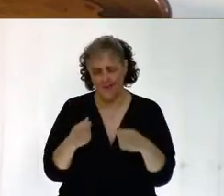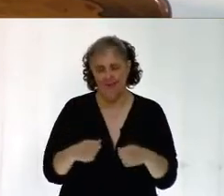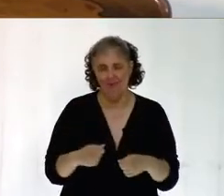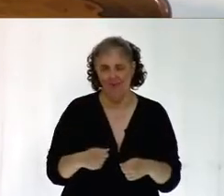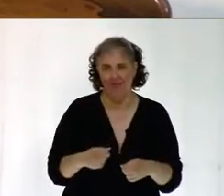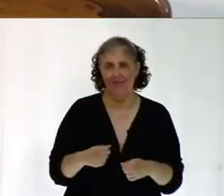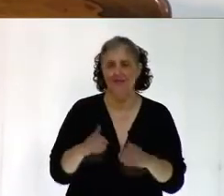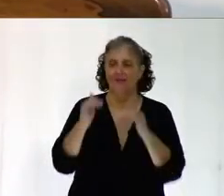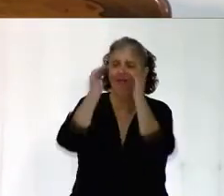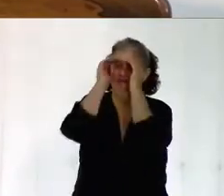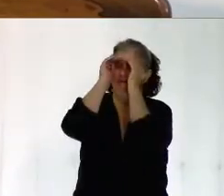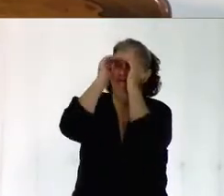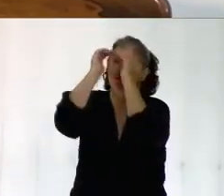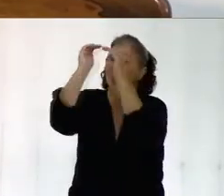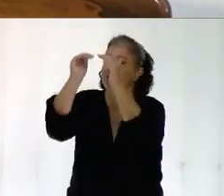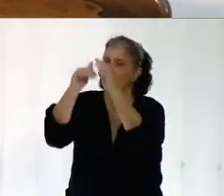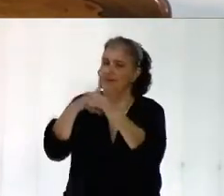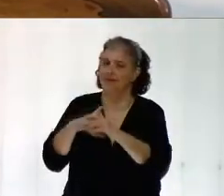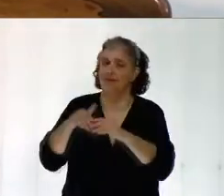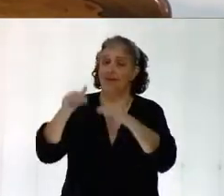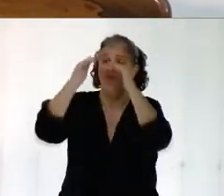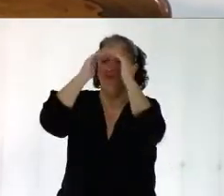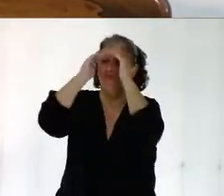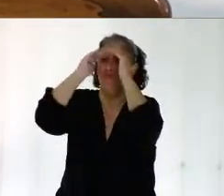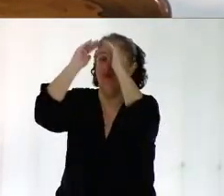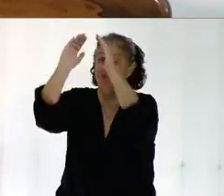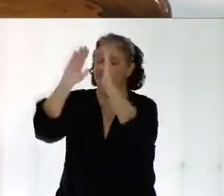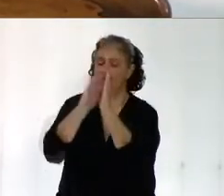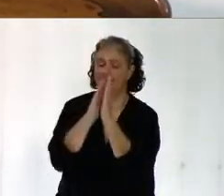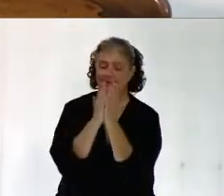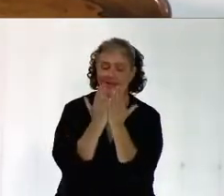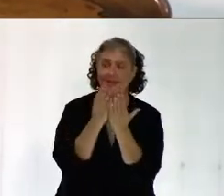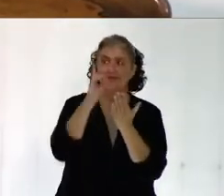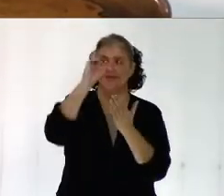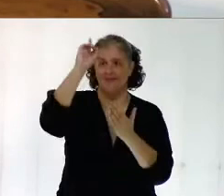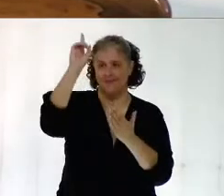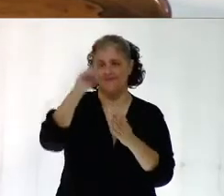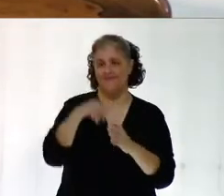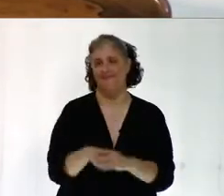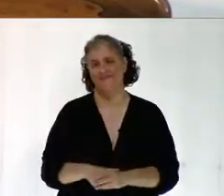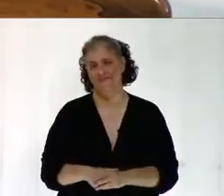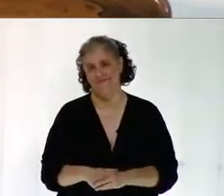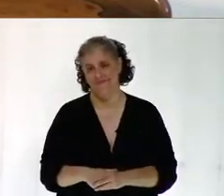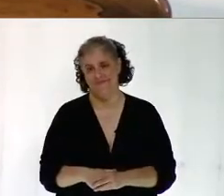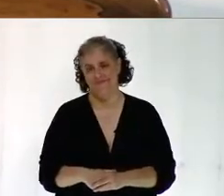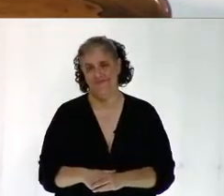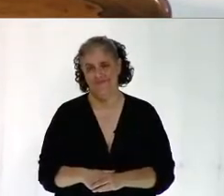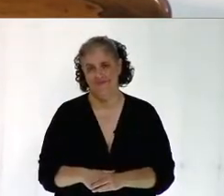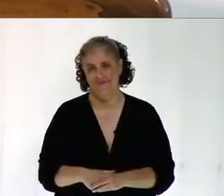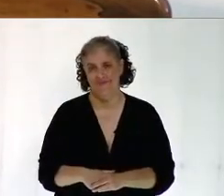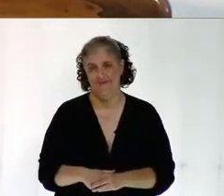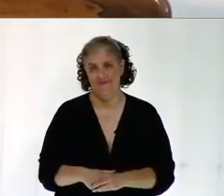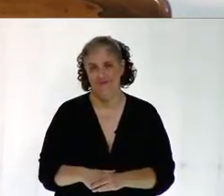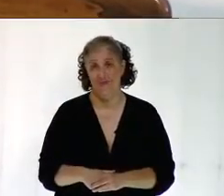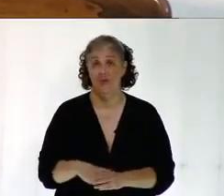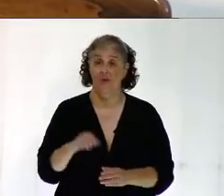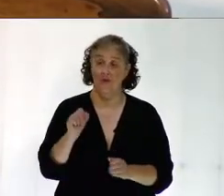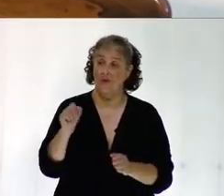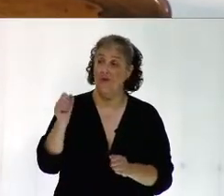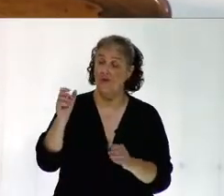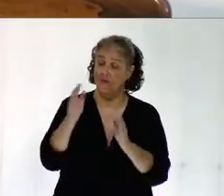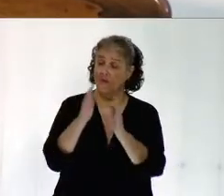e é debaixo da autoridade da palavra de deus ou isso aqui é o nosso pão